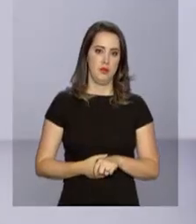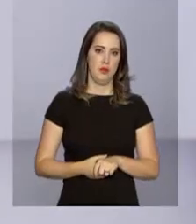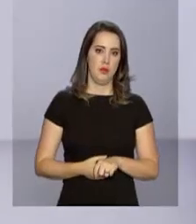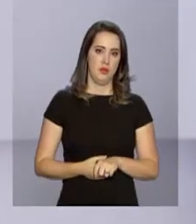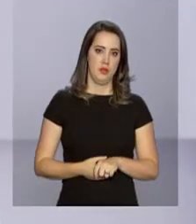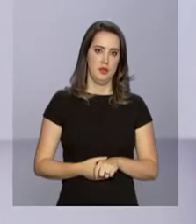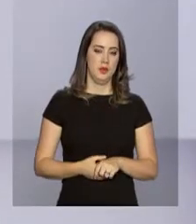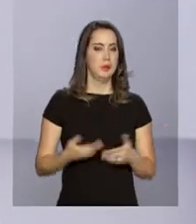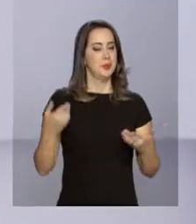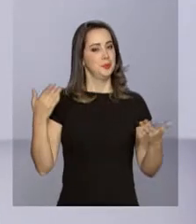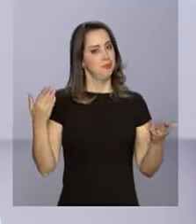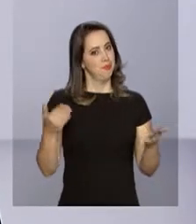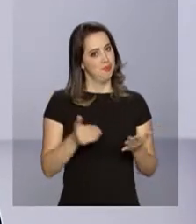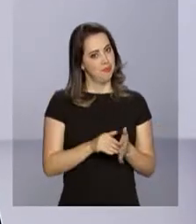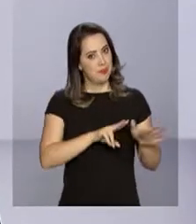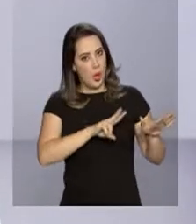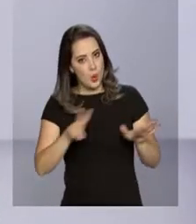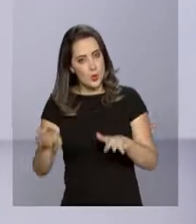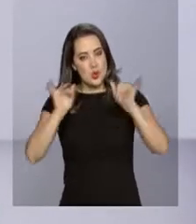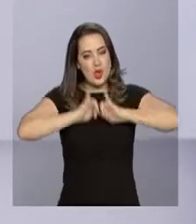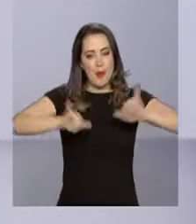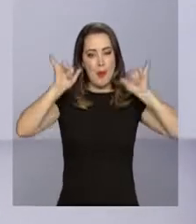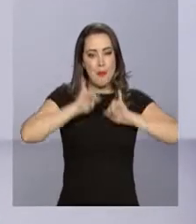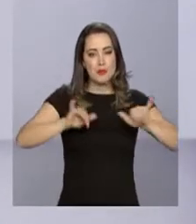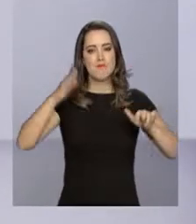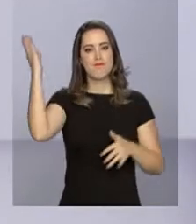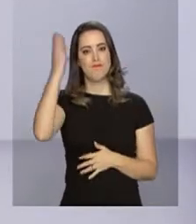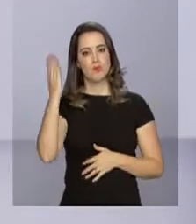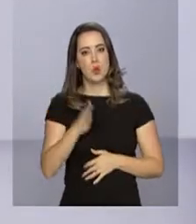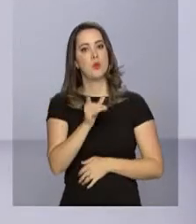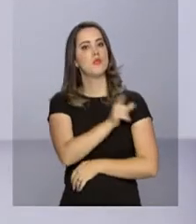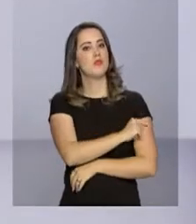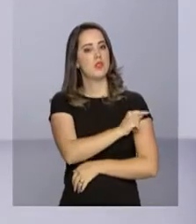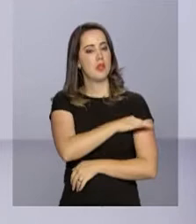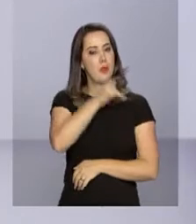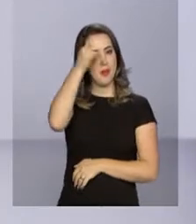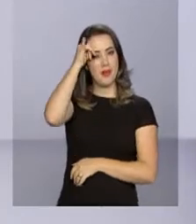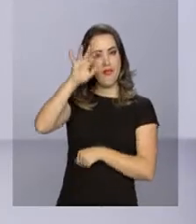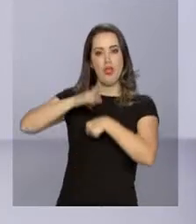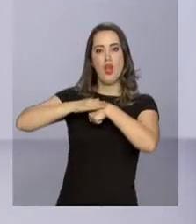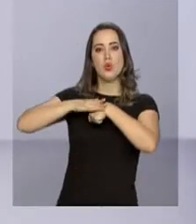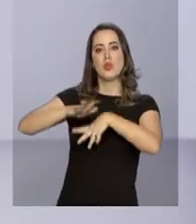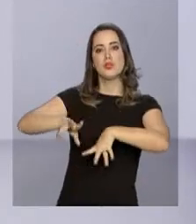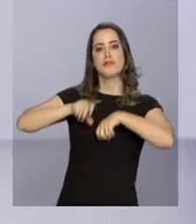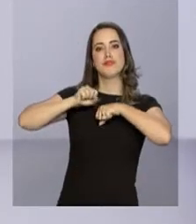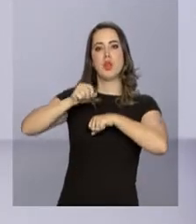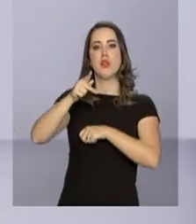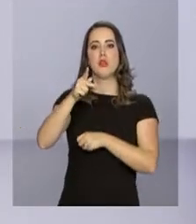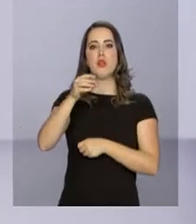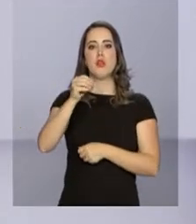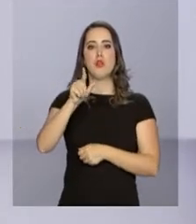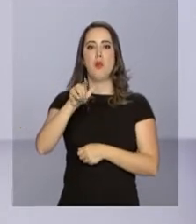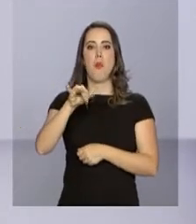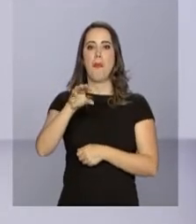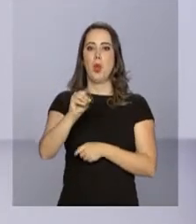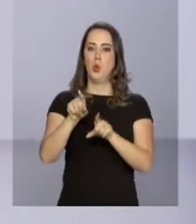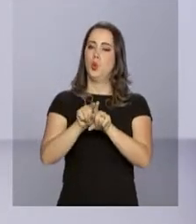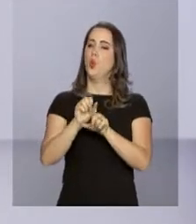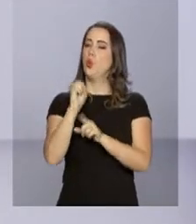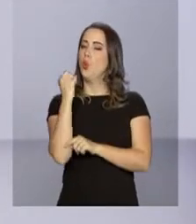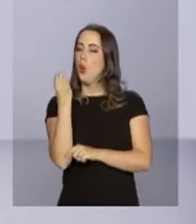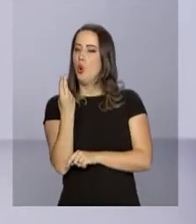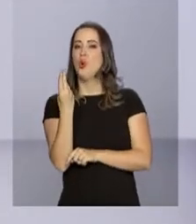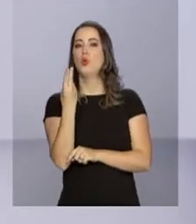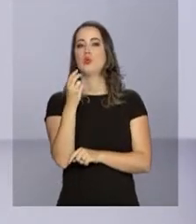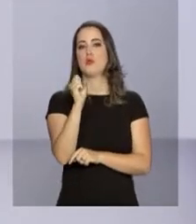esta é a última semana da campanha nacional de vacinação contra a poliomielite eo sarampo até agora 66 por